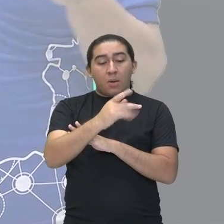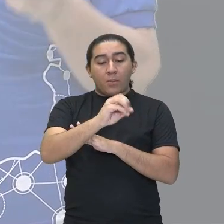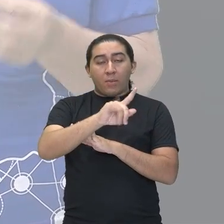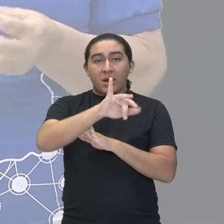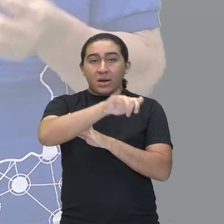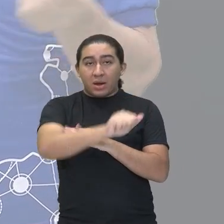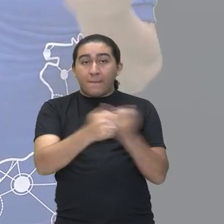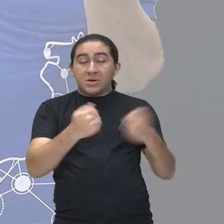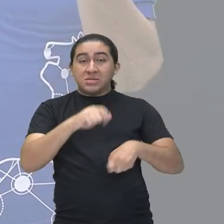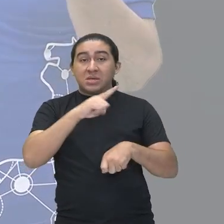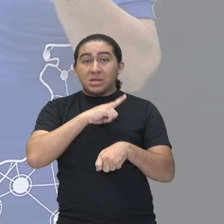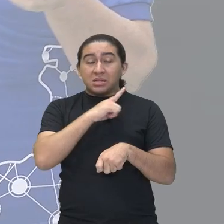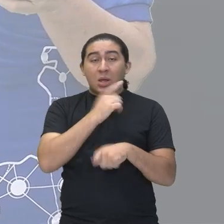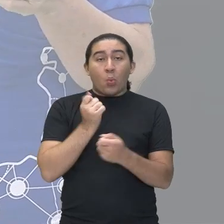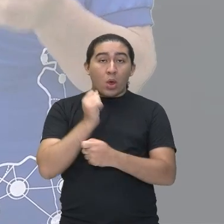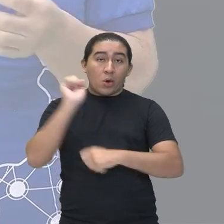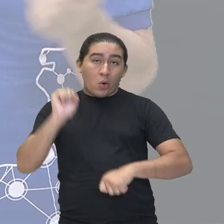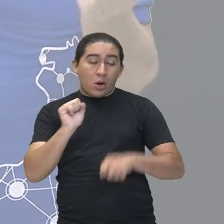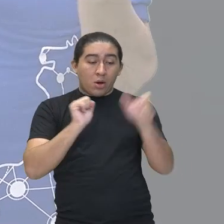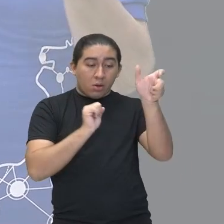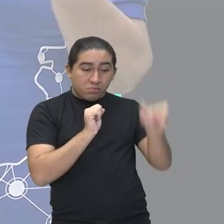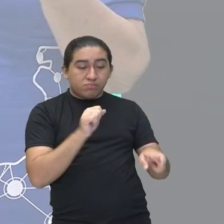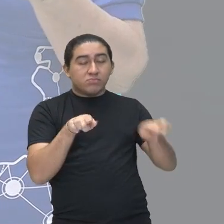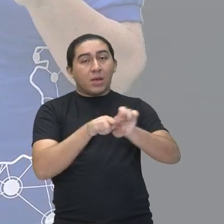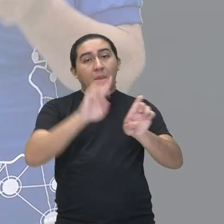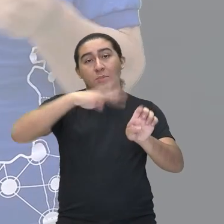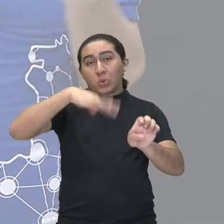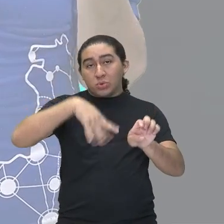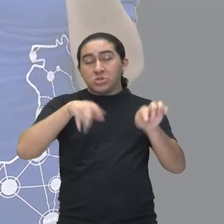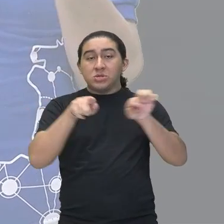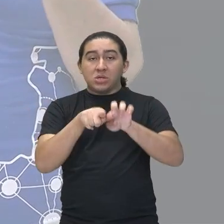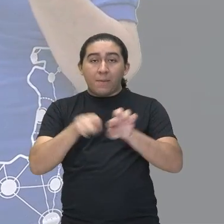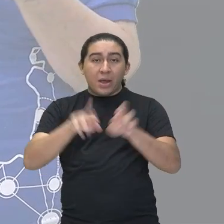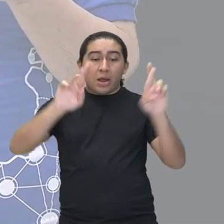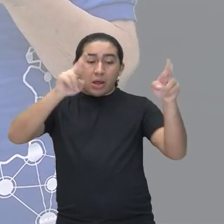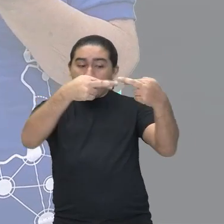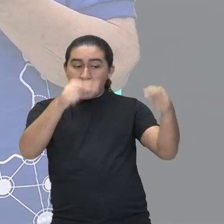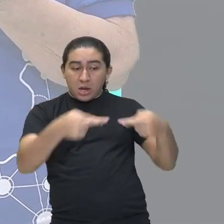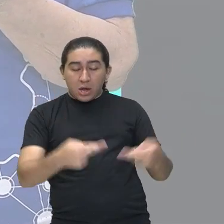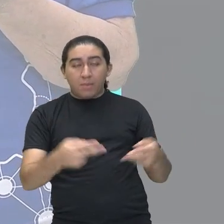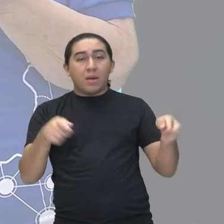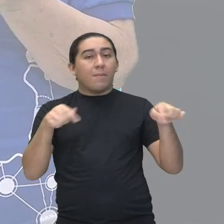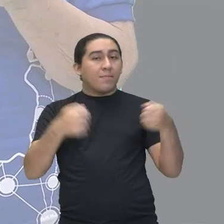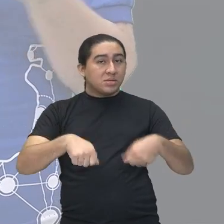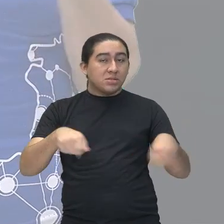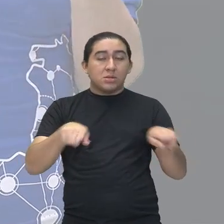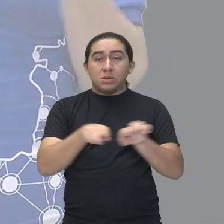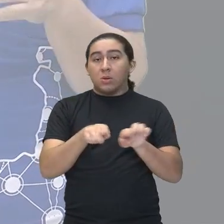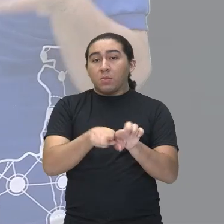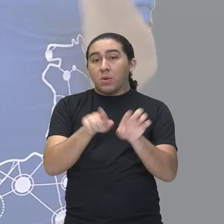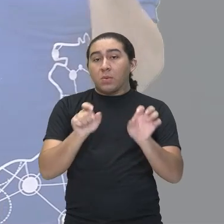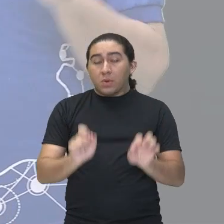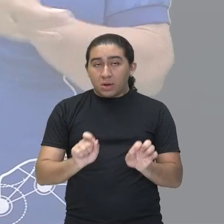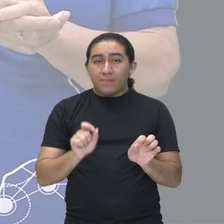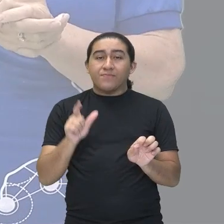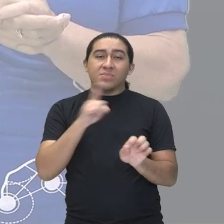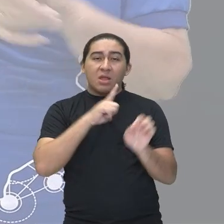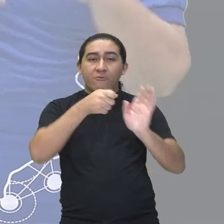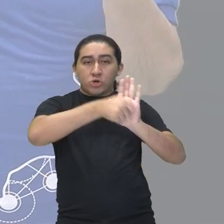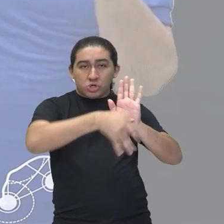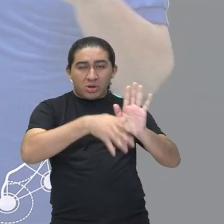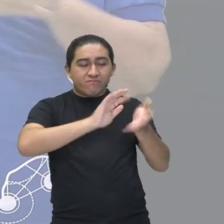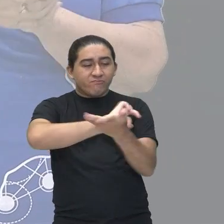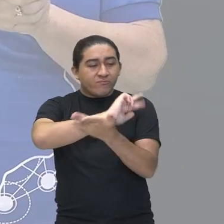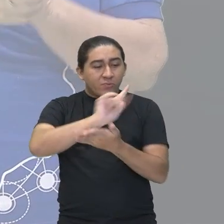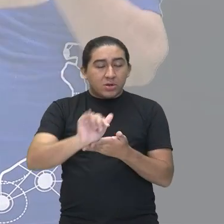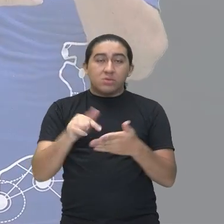ter herói, ela precisa ter mitologia, ela precisa ter rimas, ela precisa ter figuras de linguagem. Então,